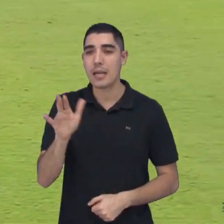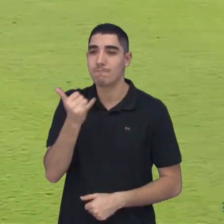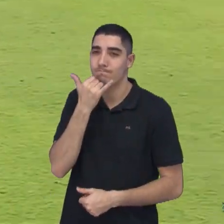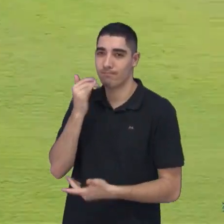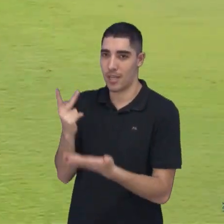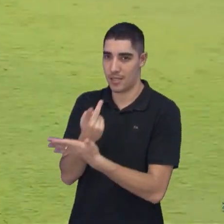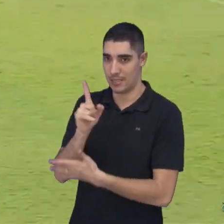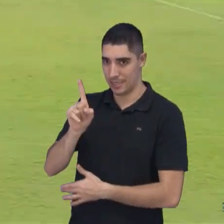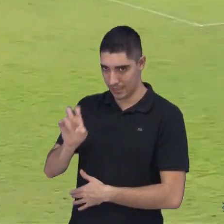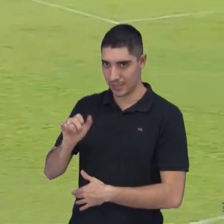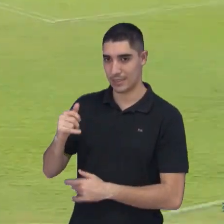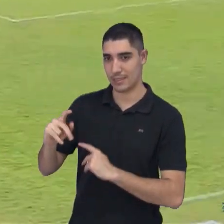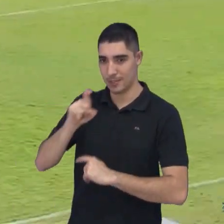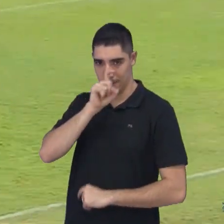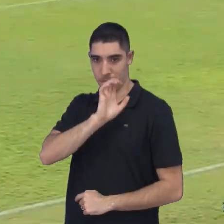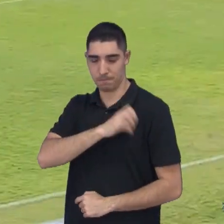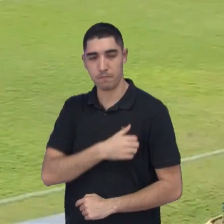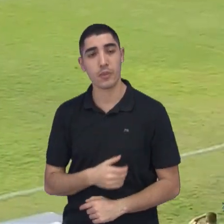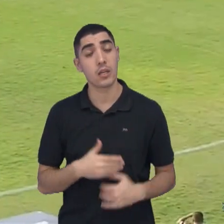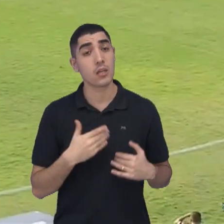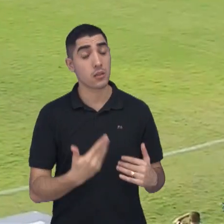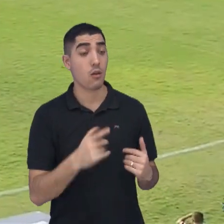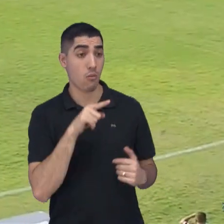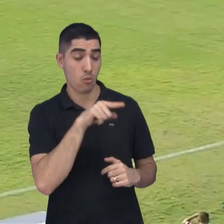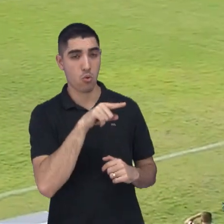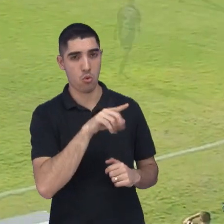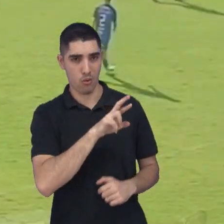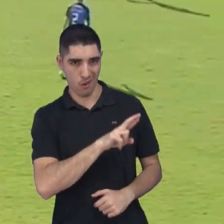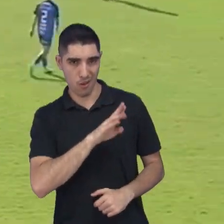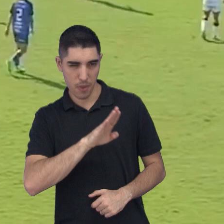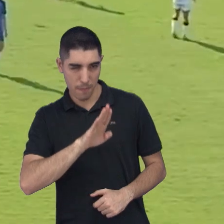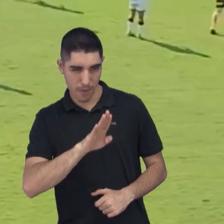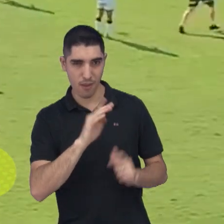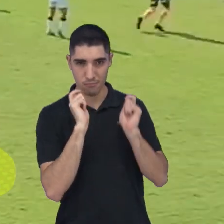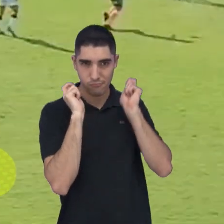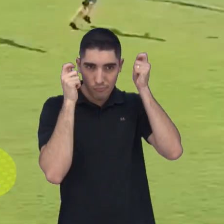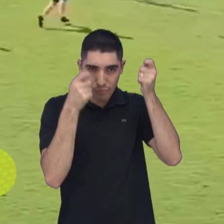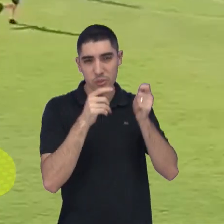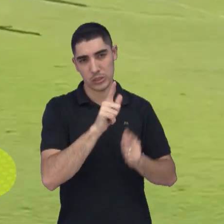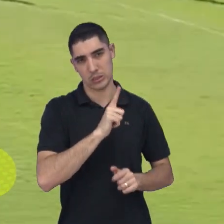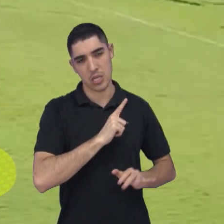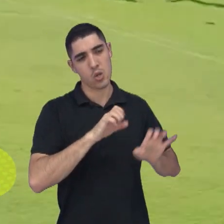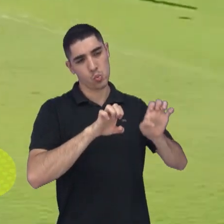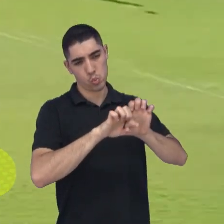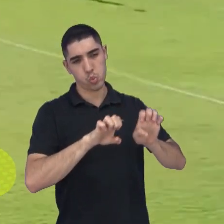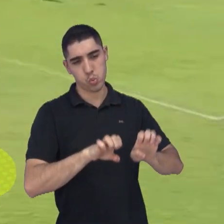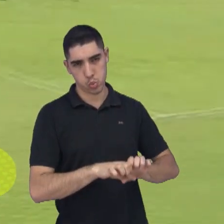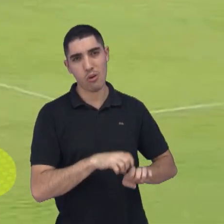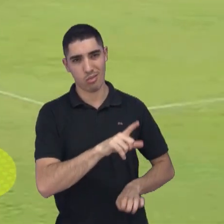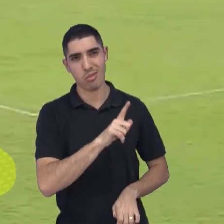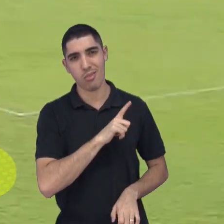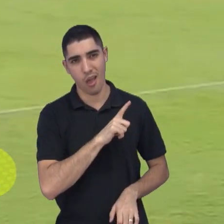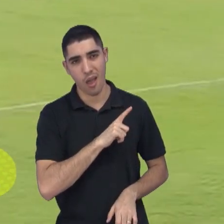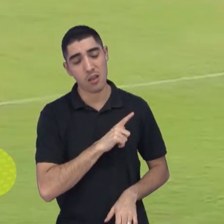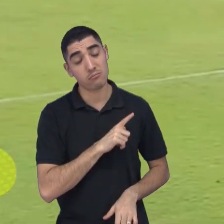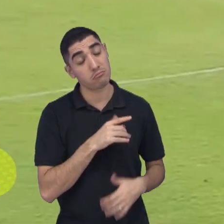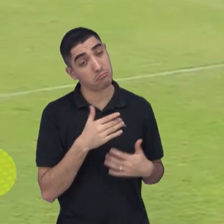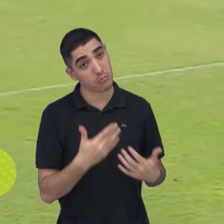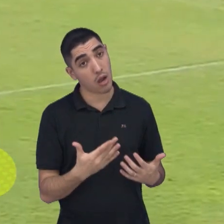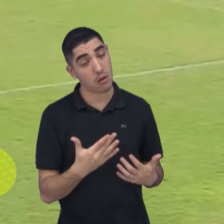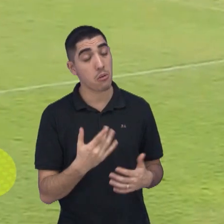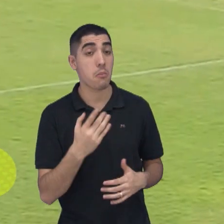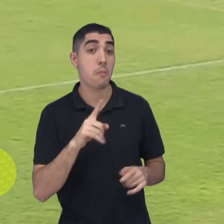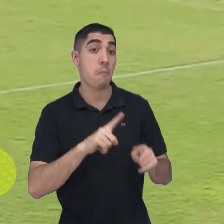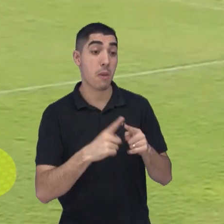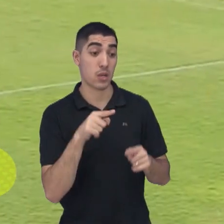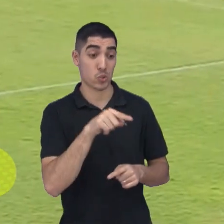o São José, primeiro pela estrutura que o Red Bull Bragantino tem, né? Então a base do Bragantino como estrutura mesmo é muito forte e o Bragantino vem de